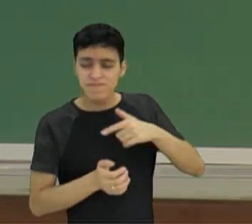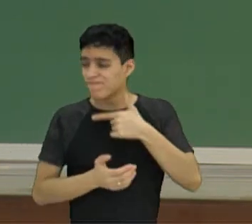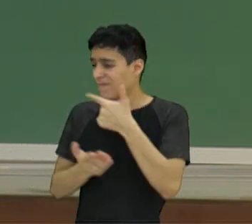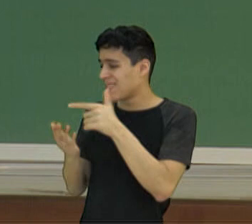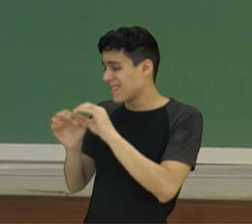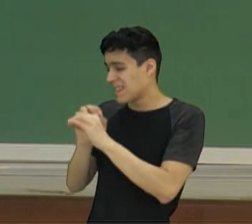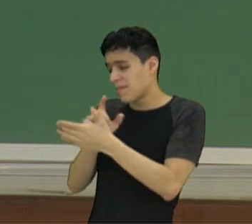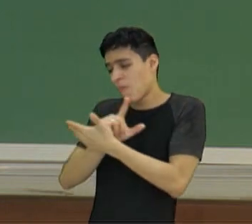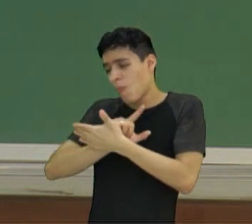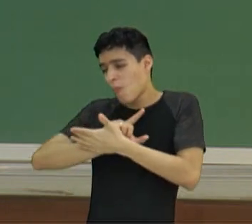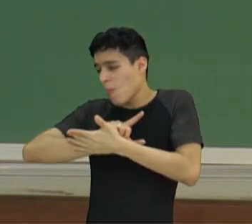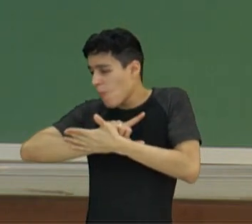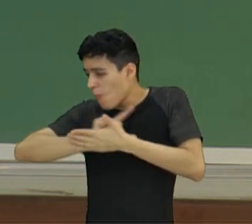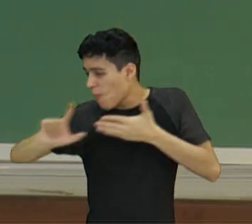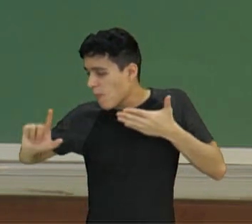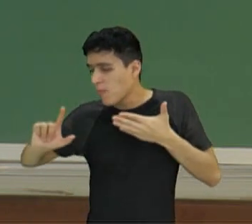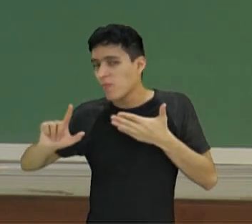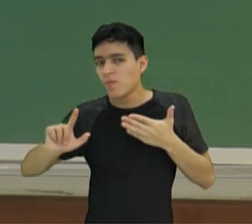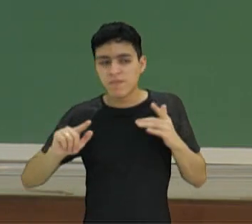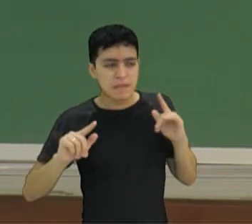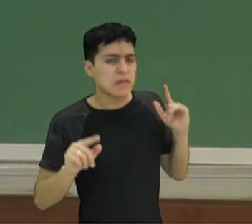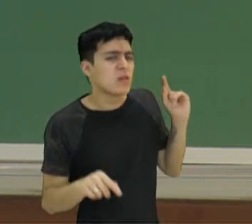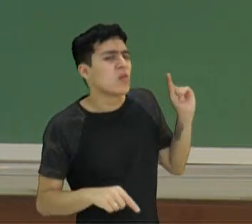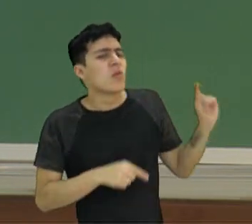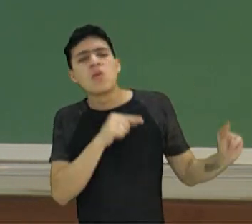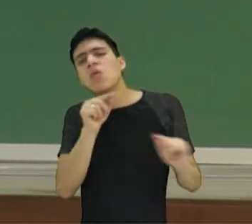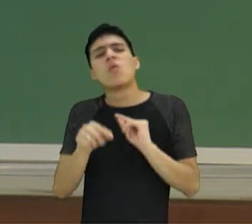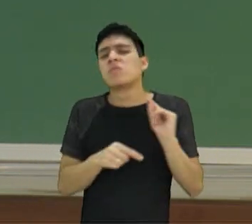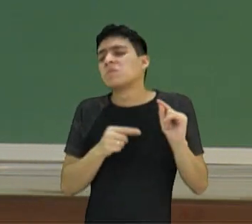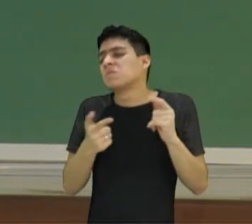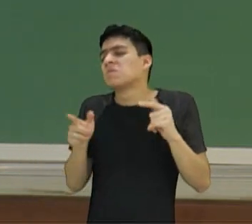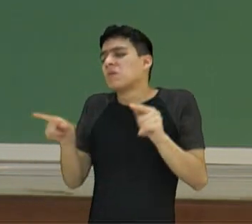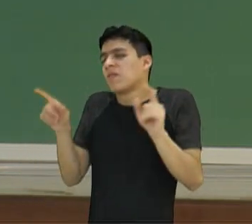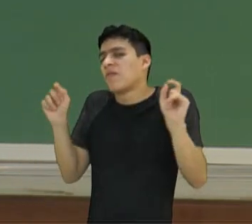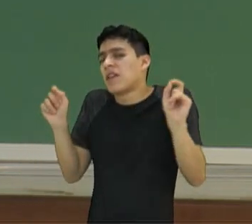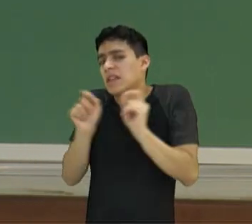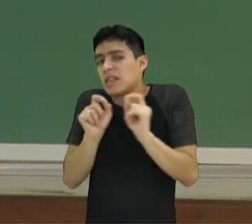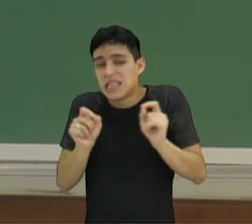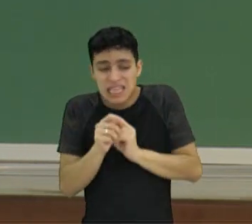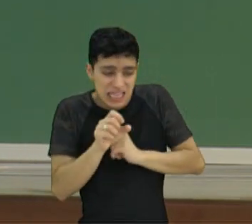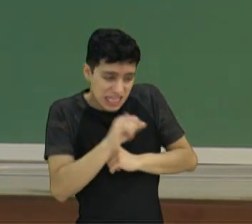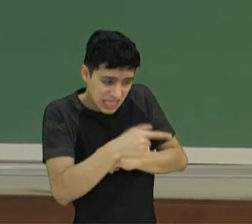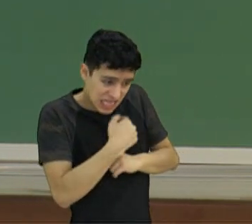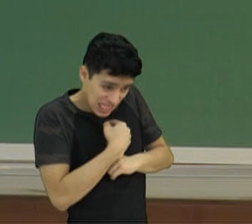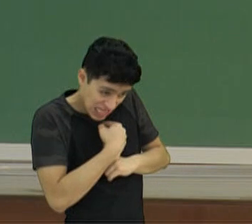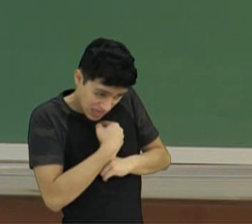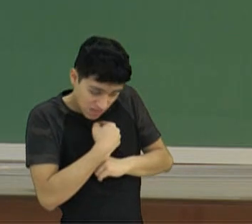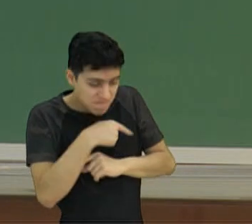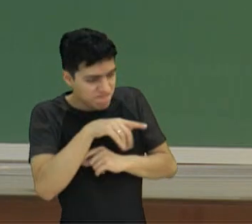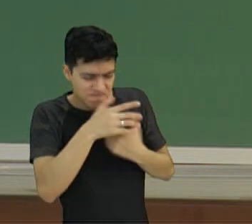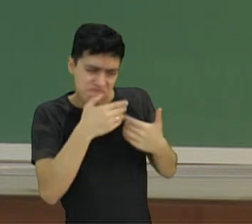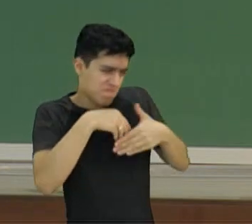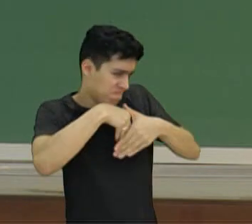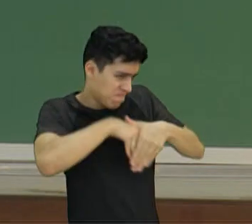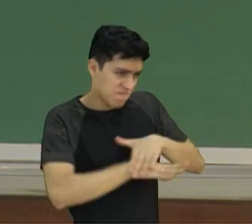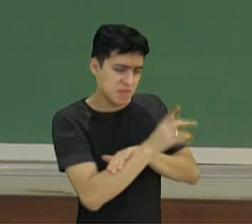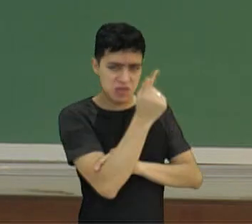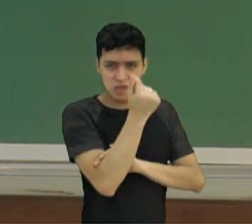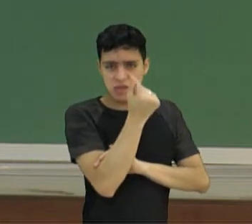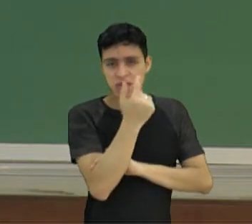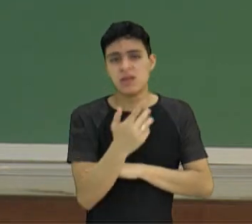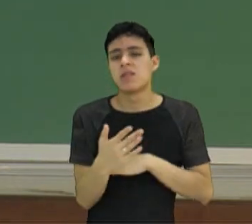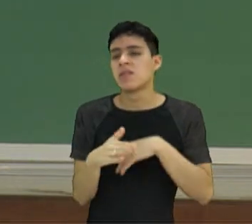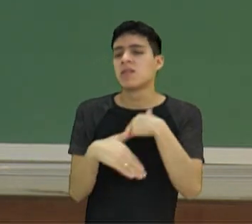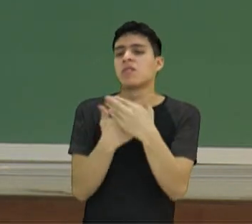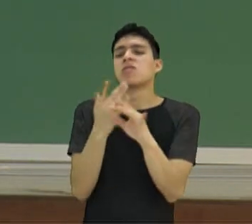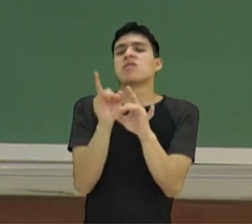não achei nenhuma identificação. O que você faria se estivesse no meu lugar? Se eu fosse você, eu ficaria com o dinheiro. Daí a